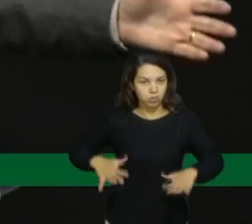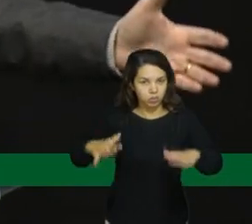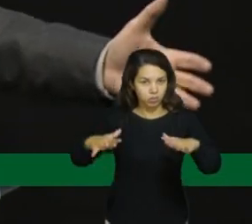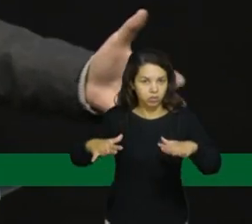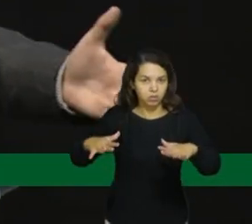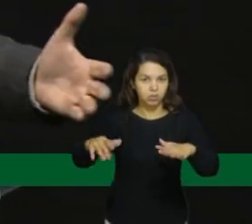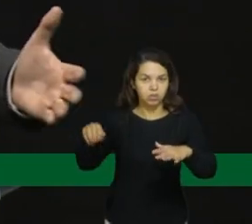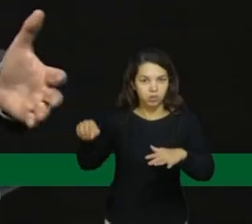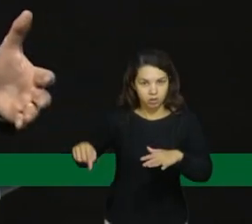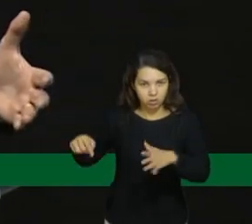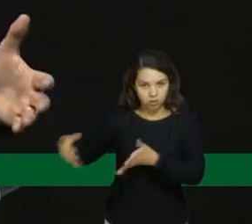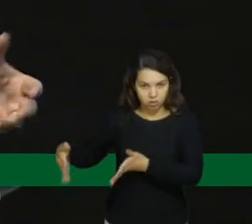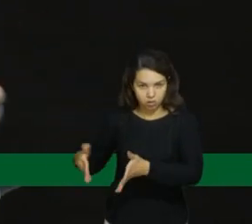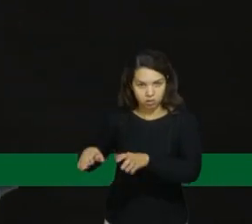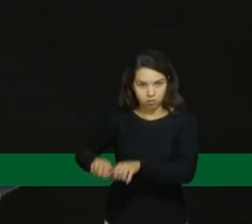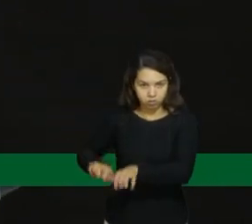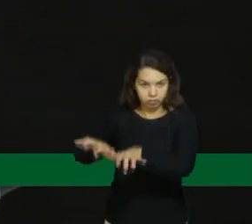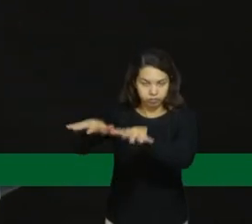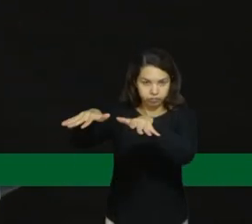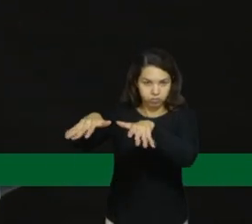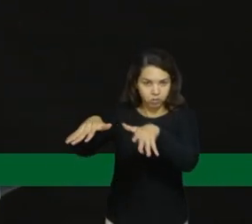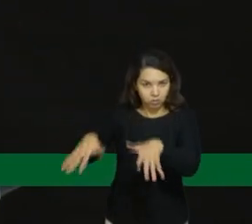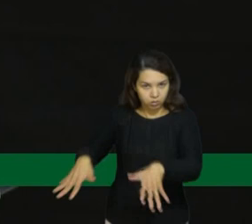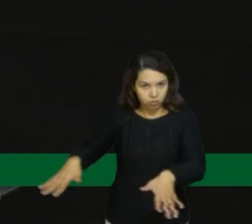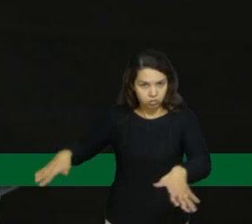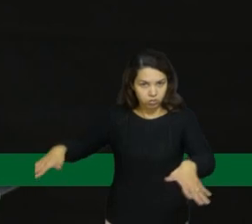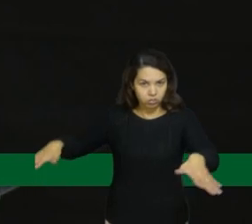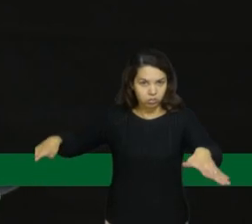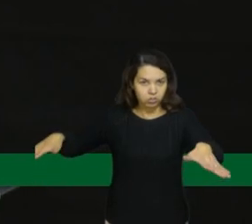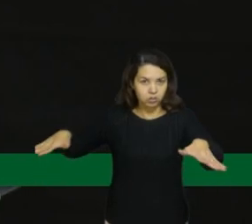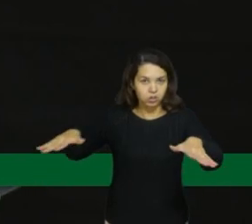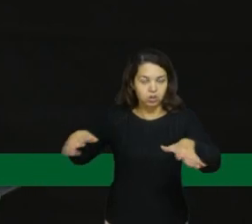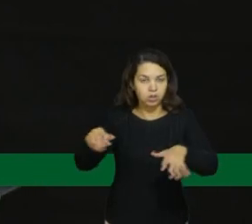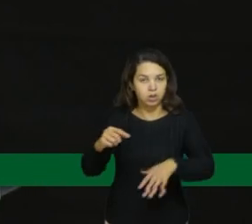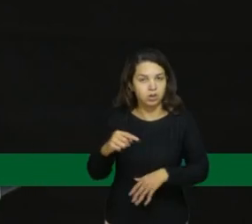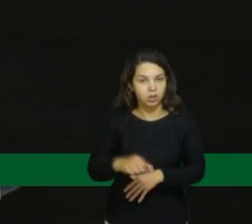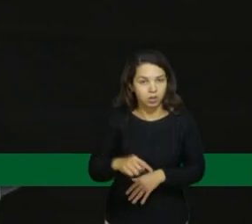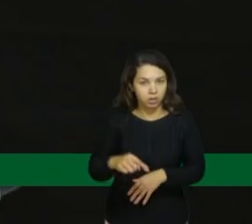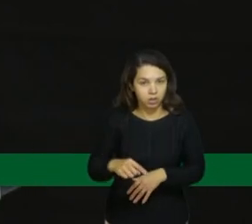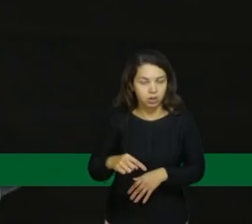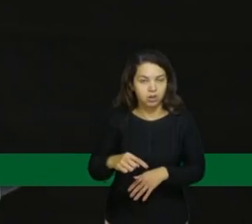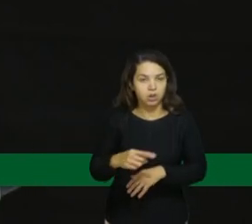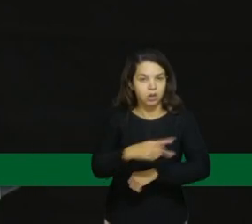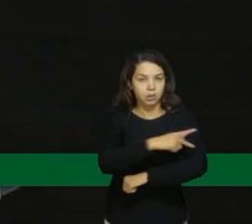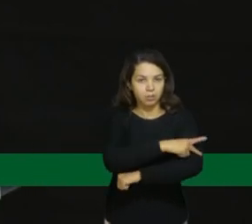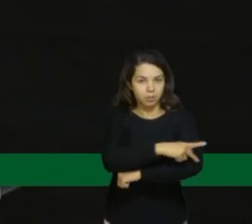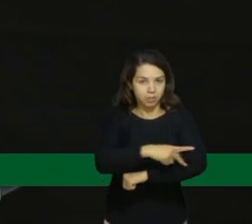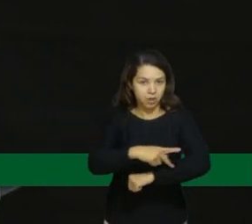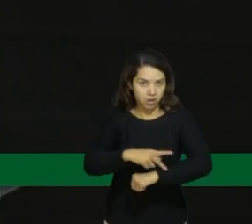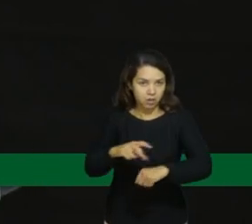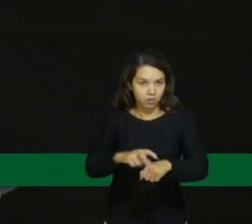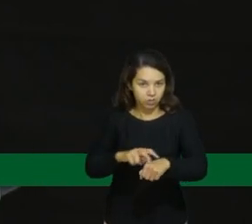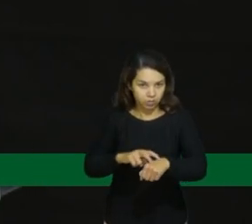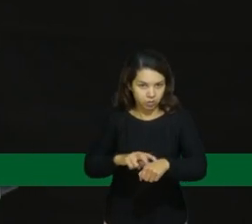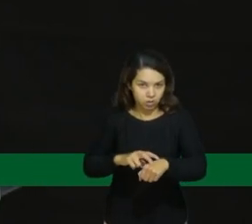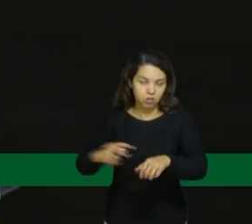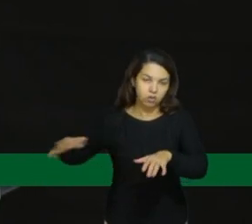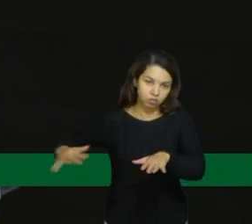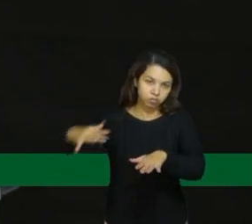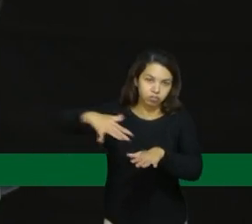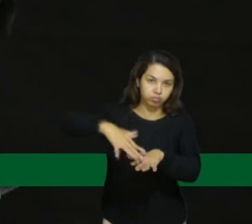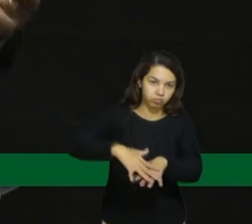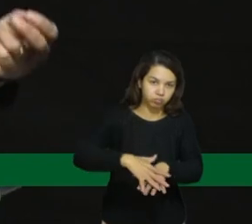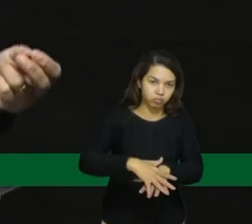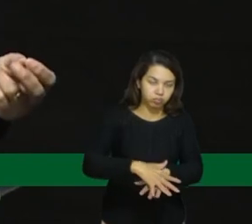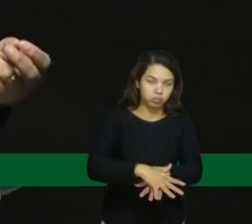Itapocu extravasa nesse local e, obviamente, ele acaba invadindo esse espaço que há a implantação